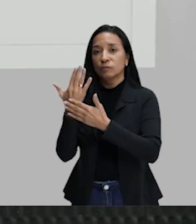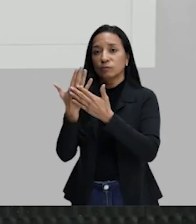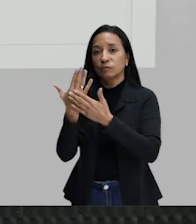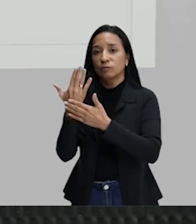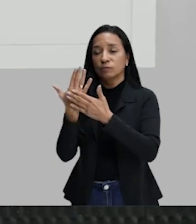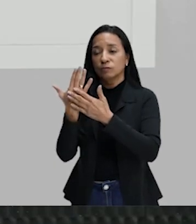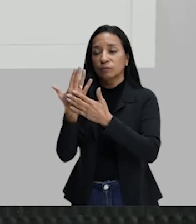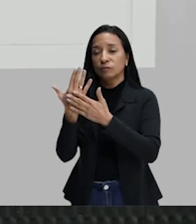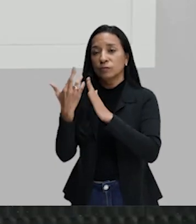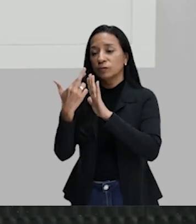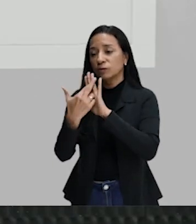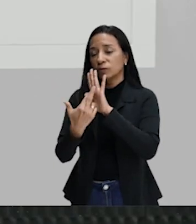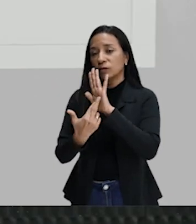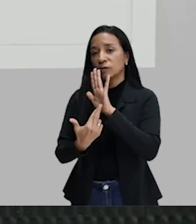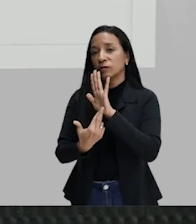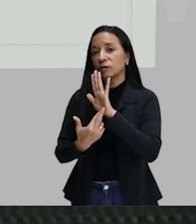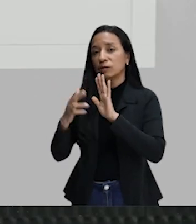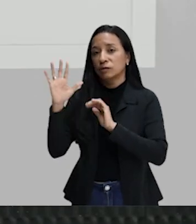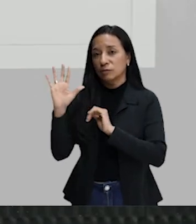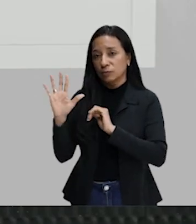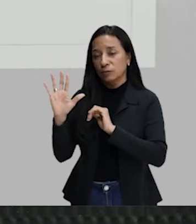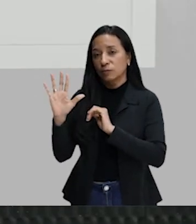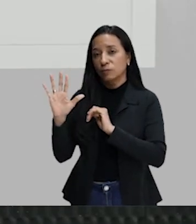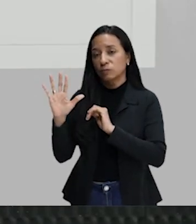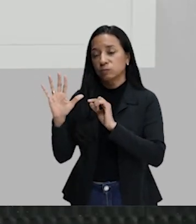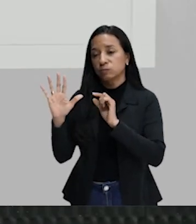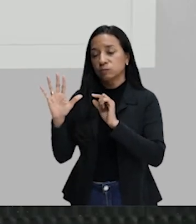ao da regra